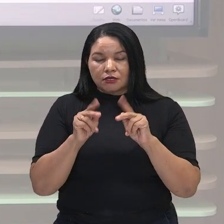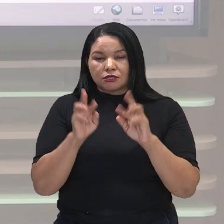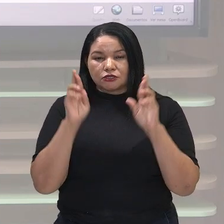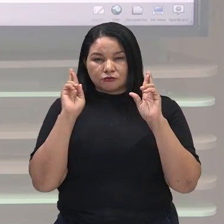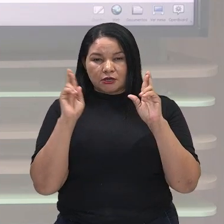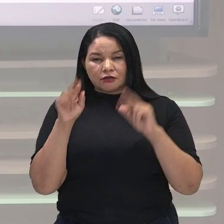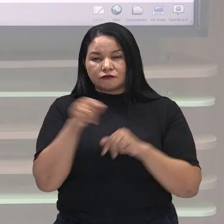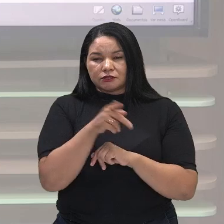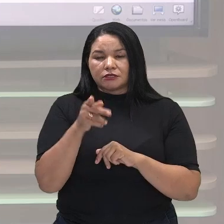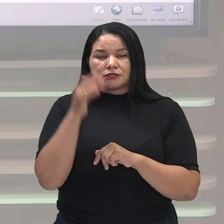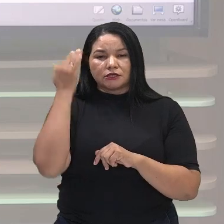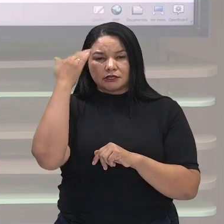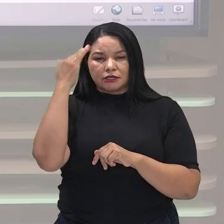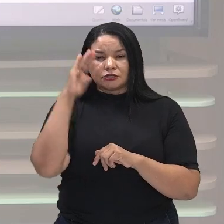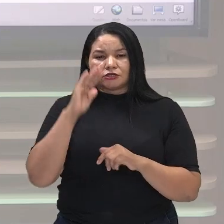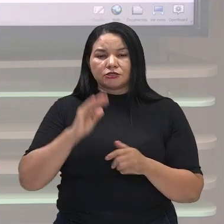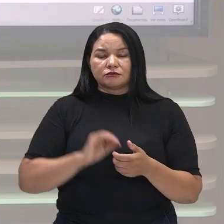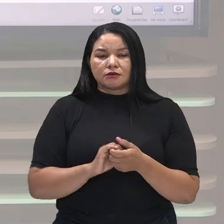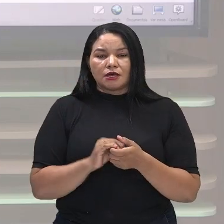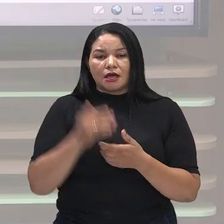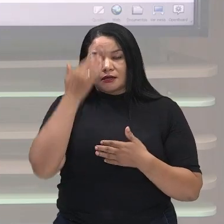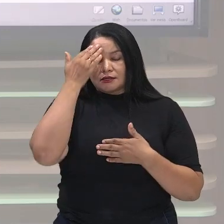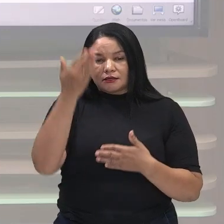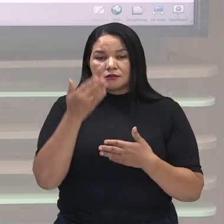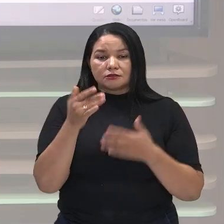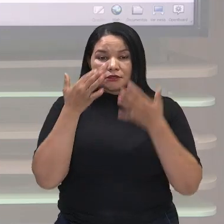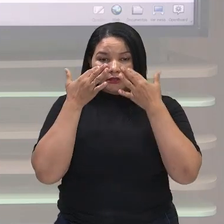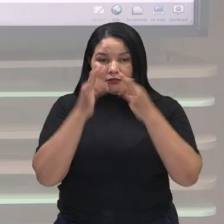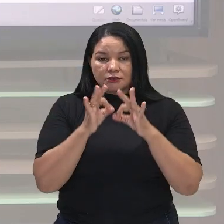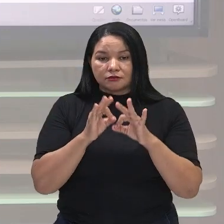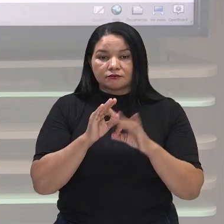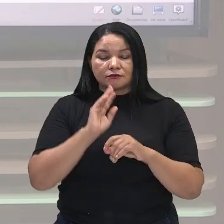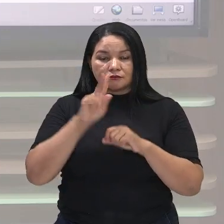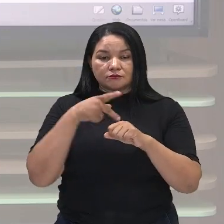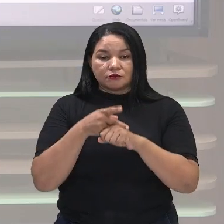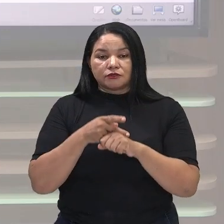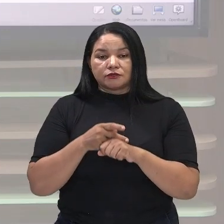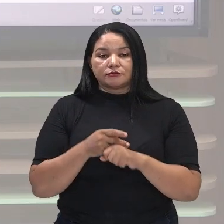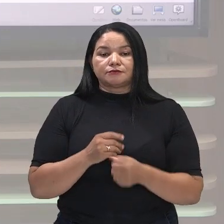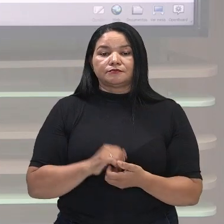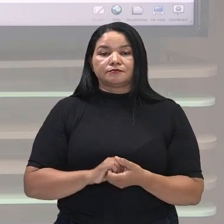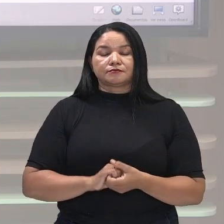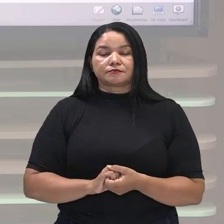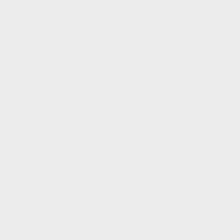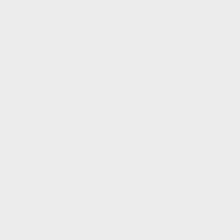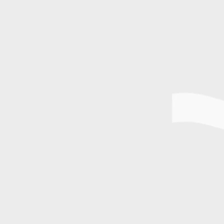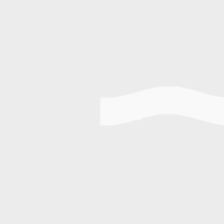tenham compreendido aqui o assunto. Agradeço a atenção e a gente se encontra numa próxima oportunidade.